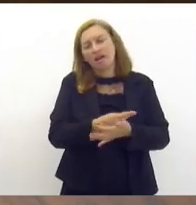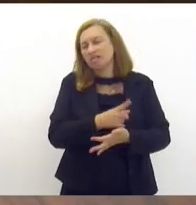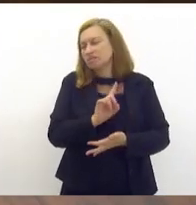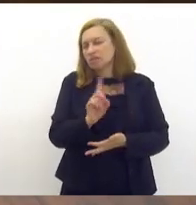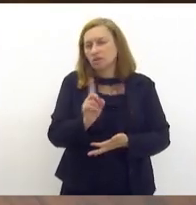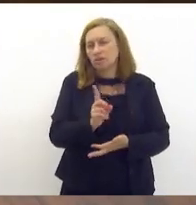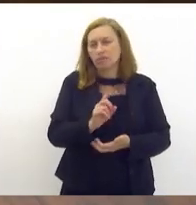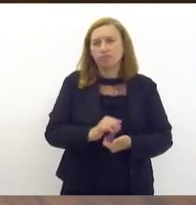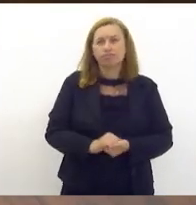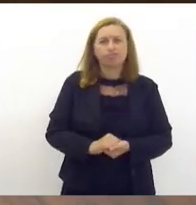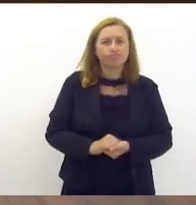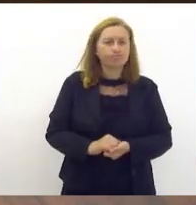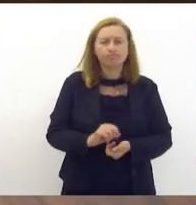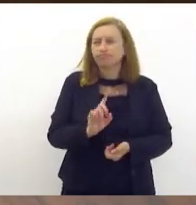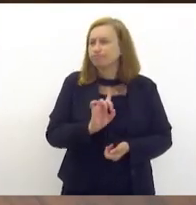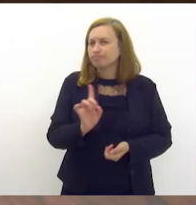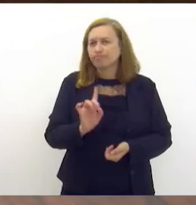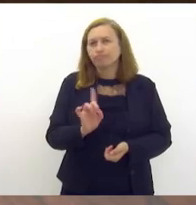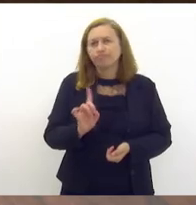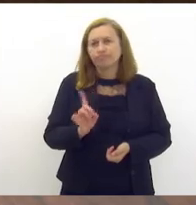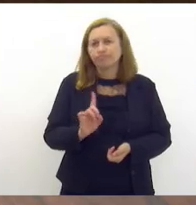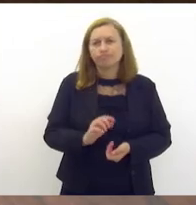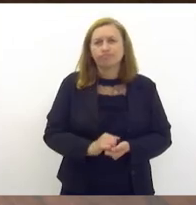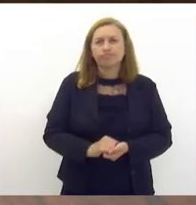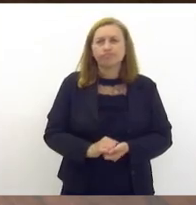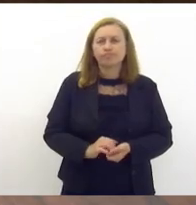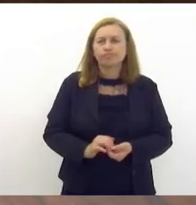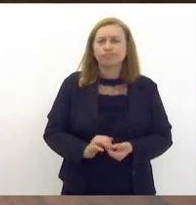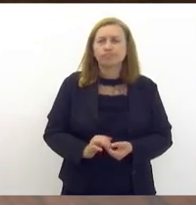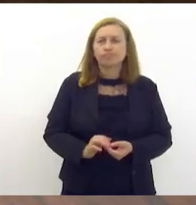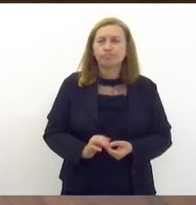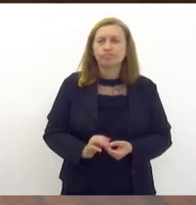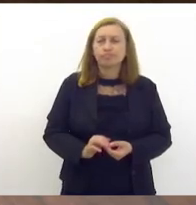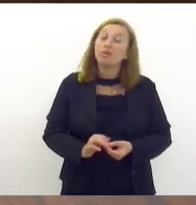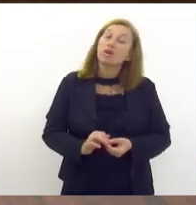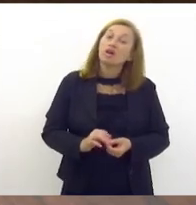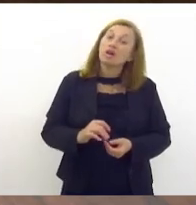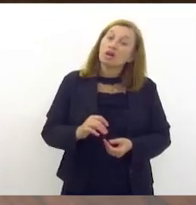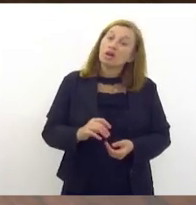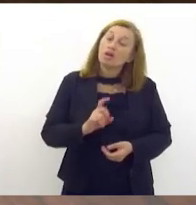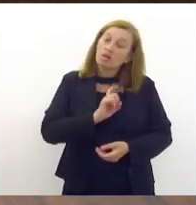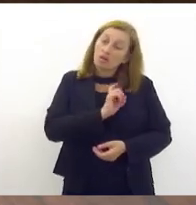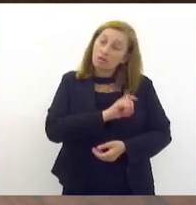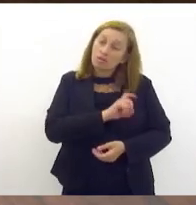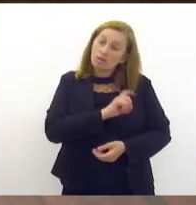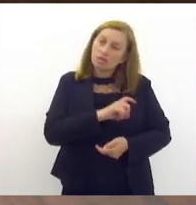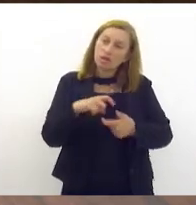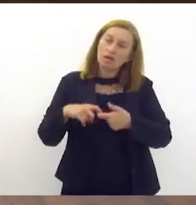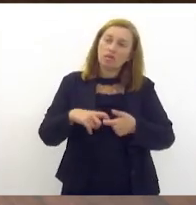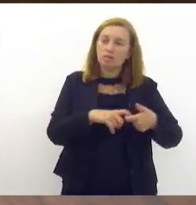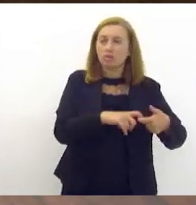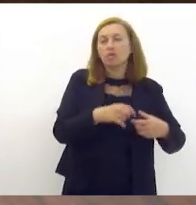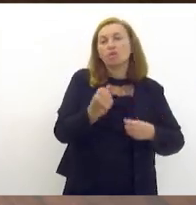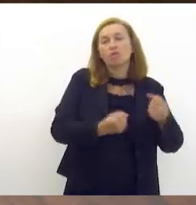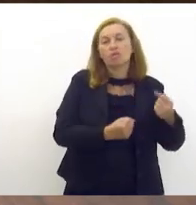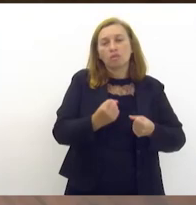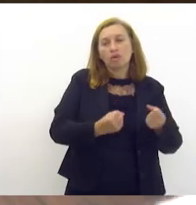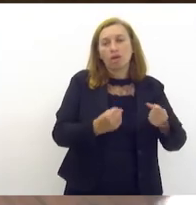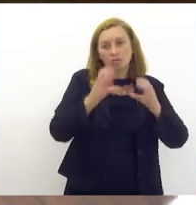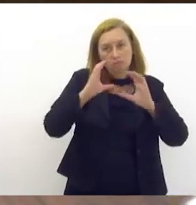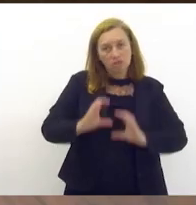alguma. De forma alguma. É uma covardia rebocar o veículo desse